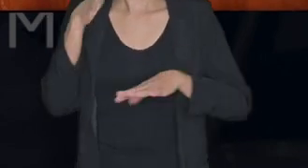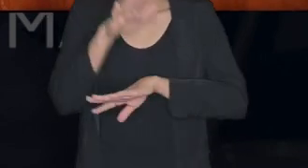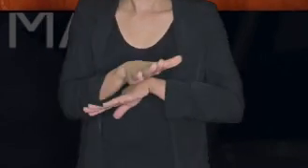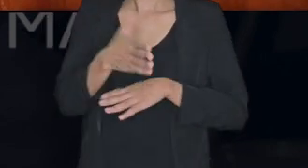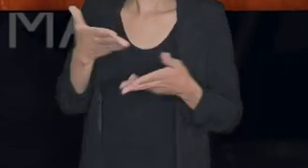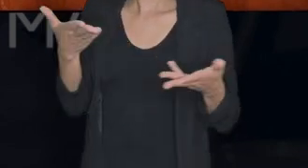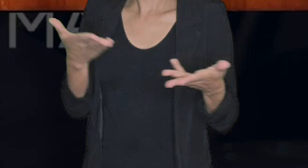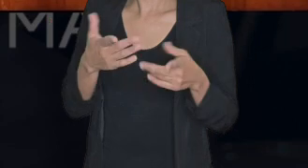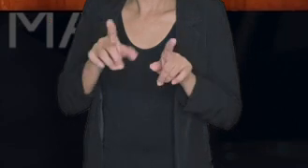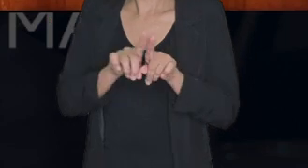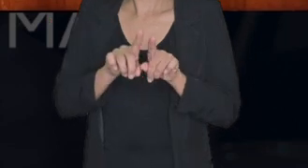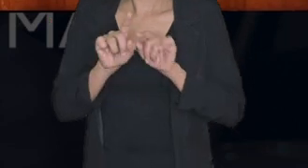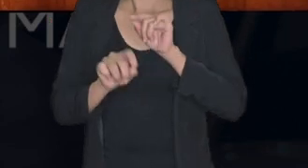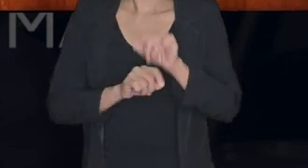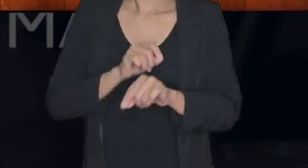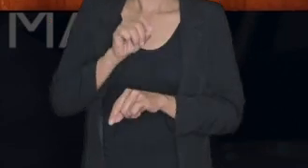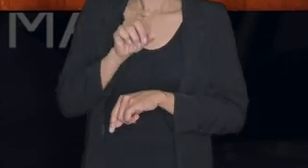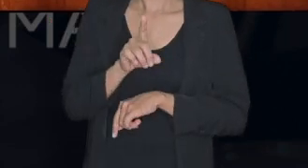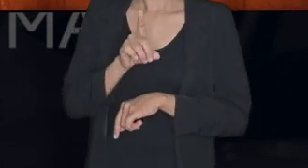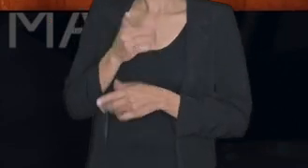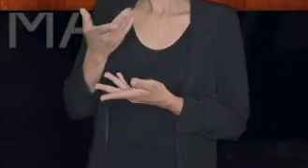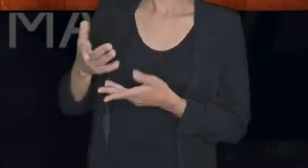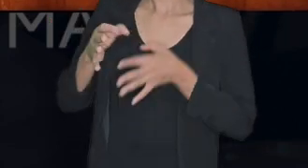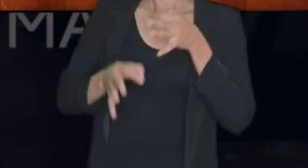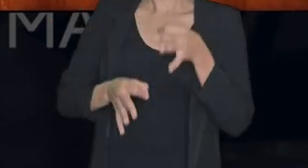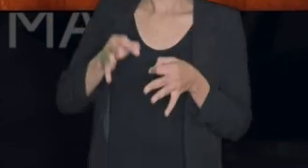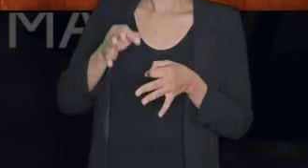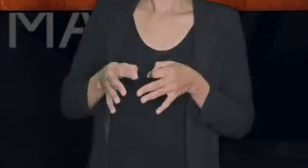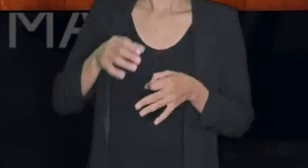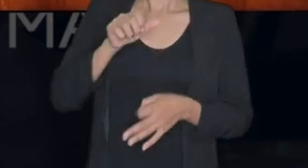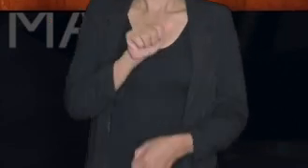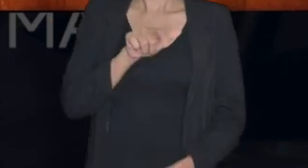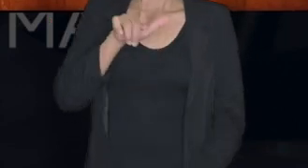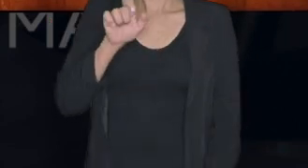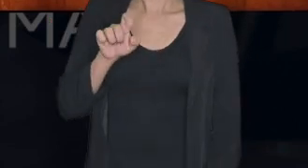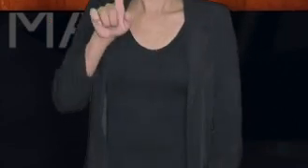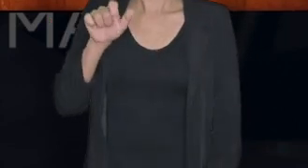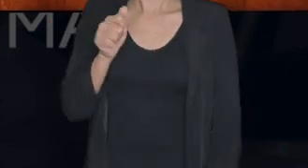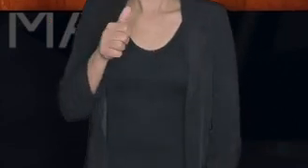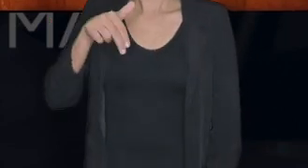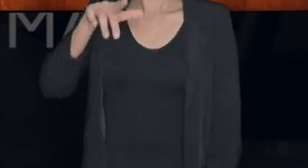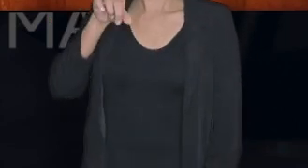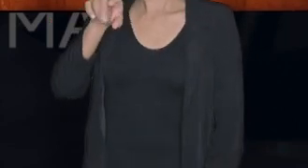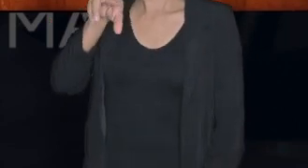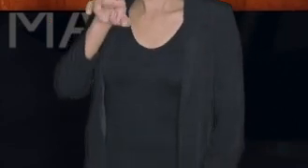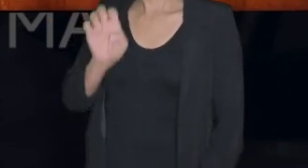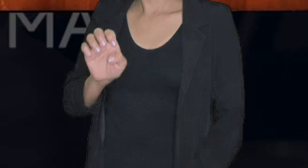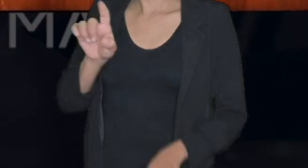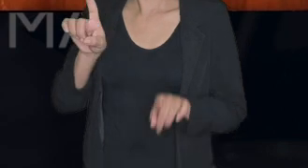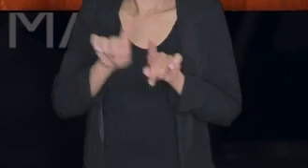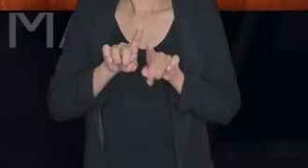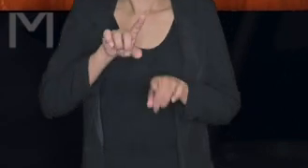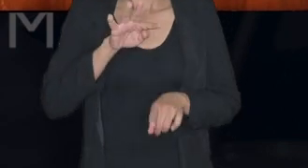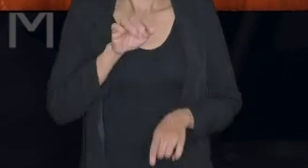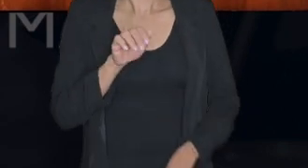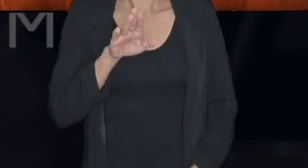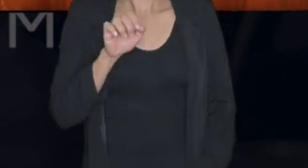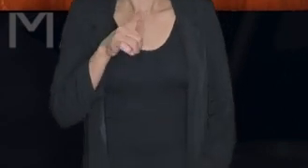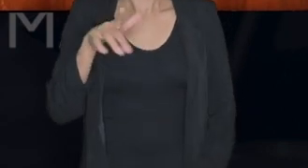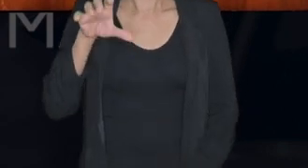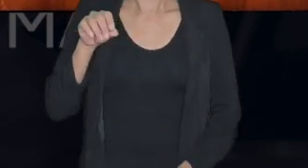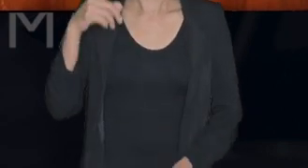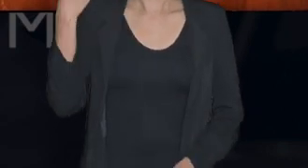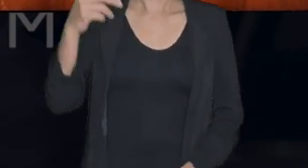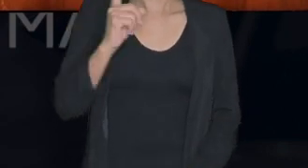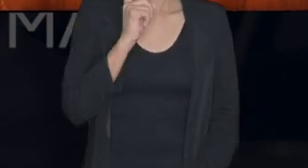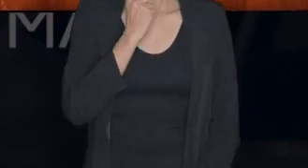doutor Alexandre Arcaro, que também é tabelião do primeiro tabelionato de protestos de Campinas, é graduado